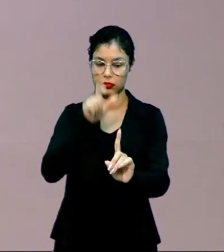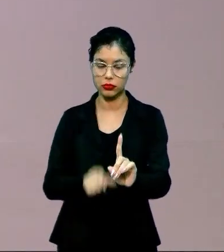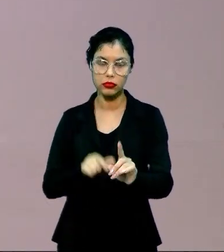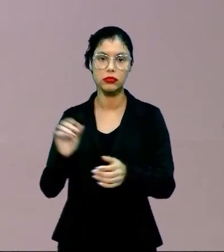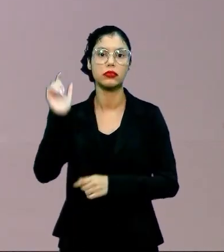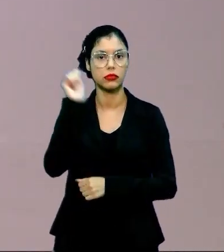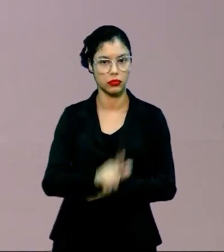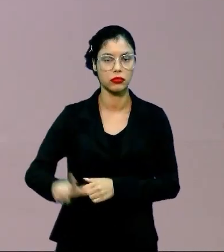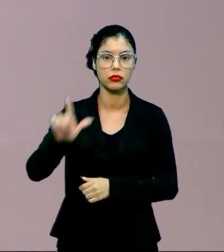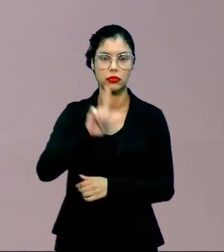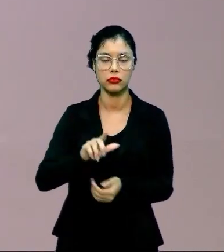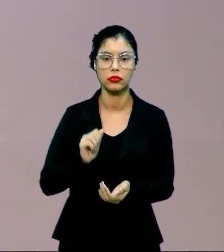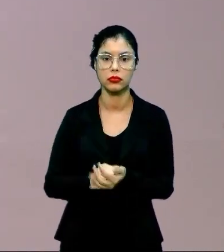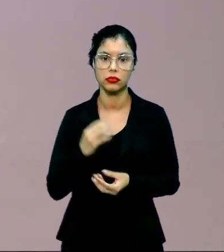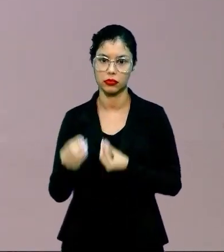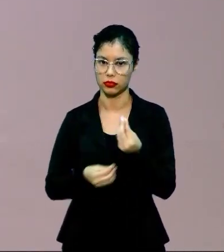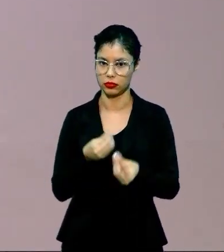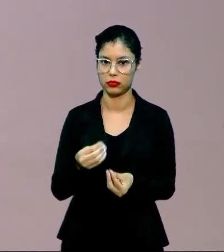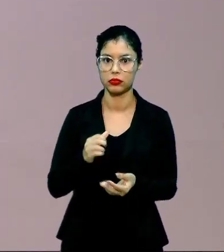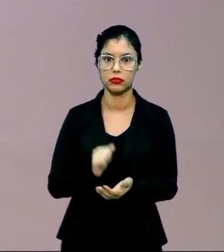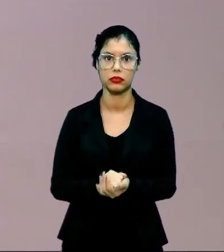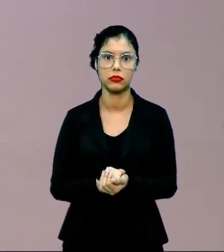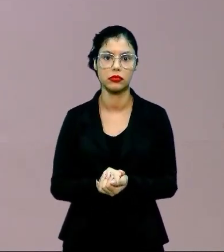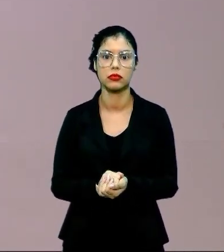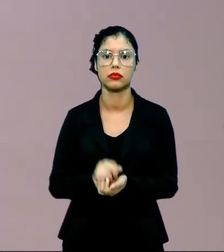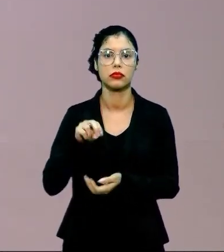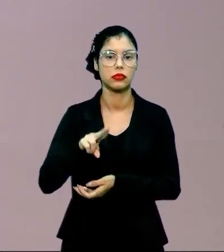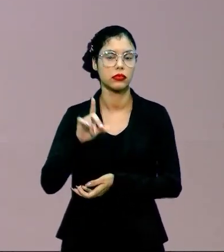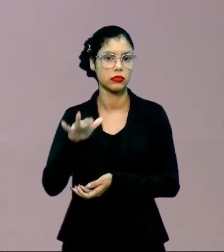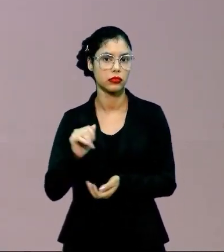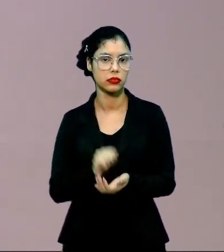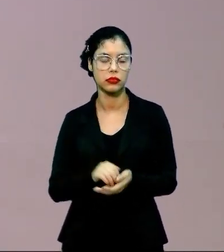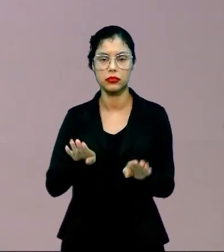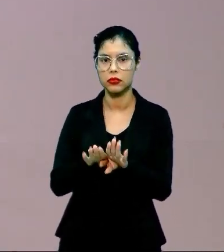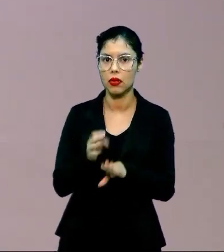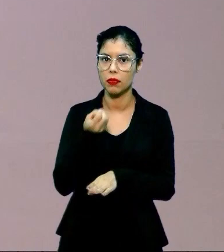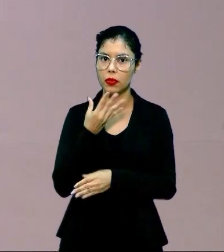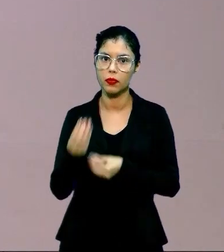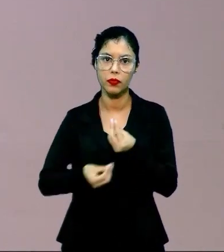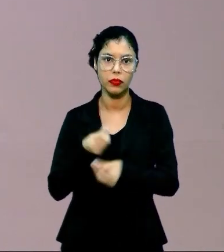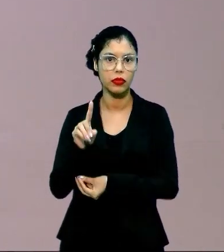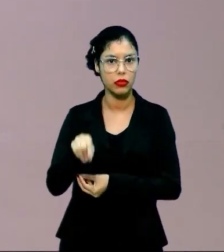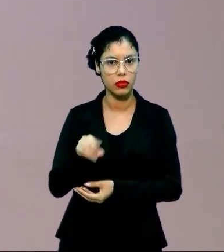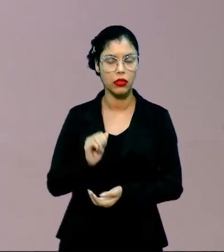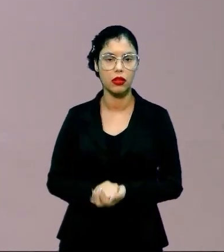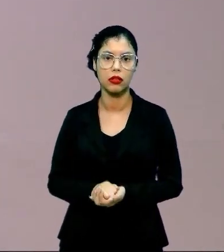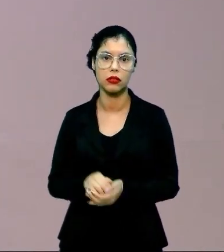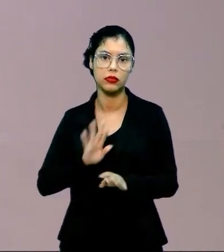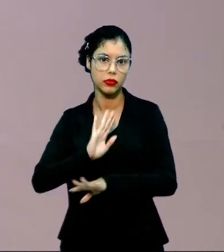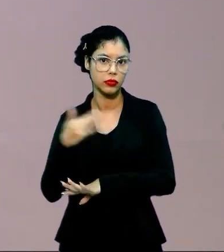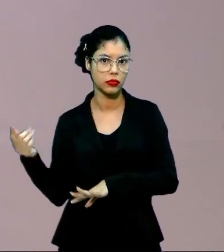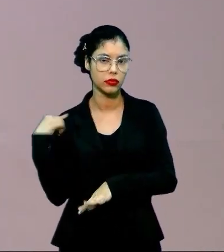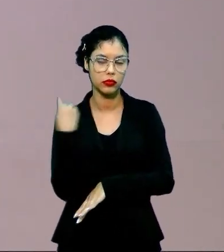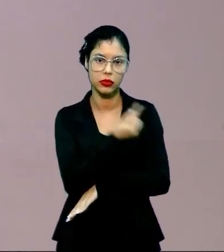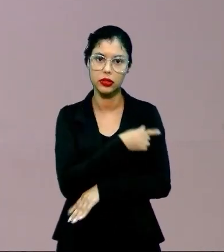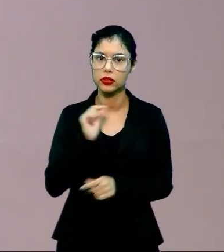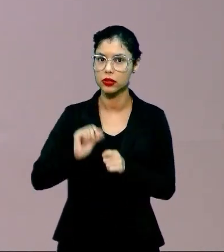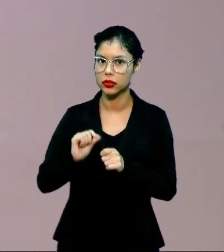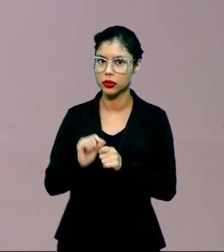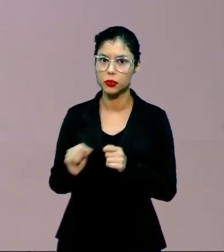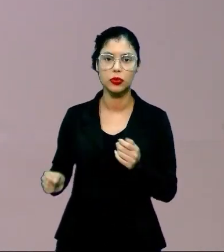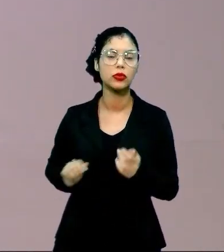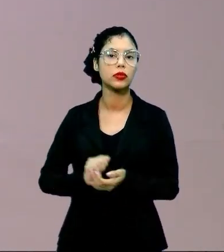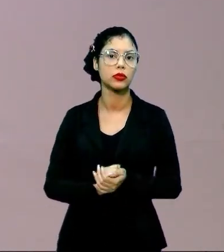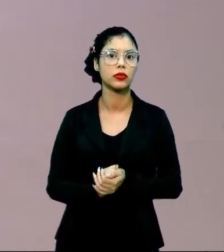na literatura de uma forma mesmo nua e crua, bem como ela é. E aí, quando a gente tem o simbolismo, a